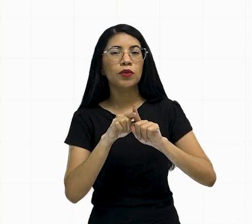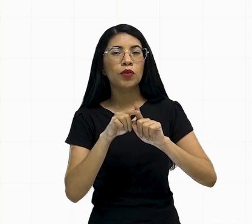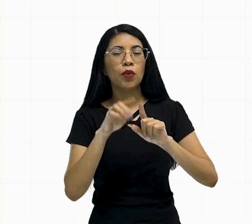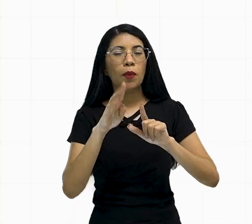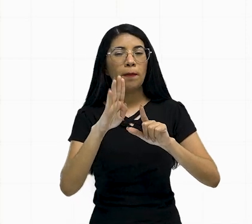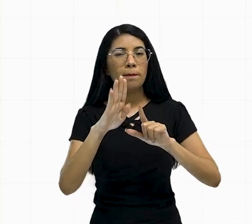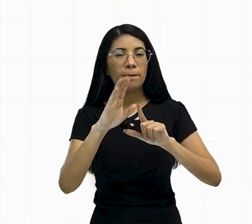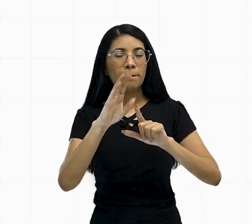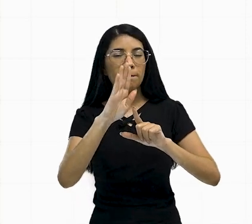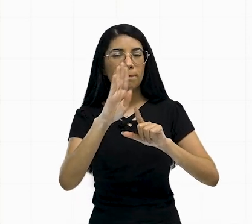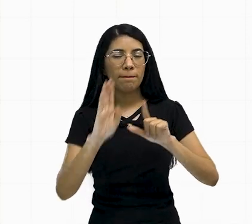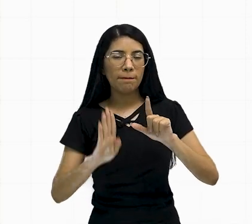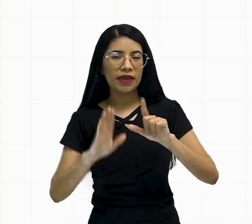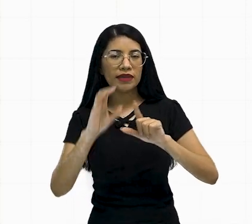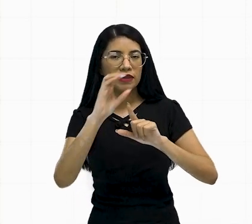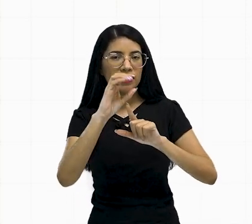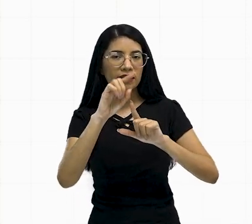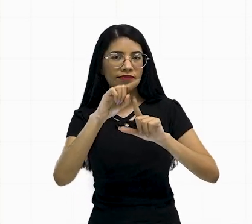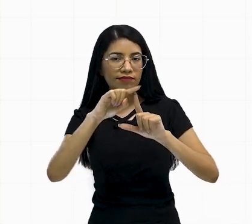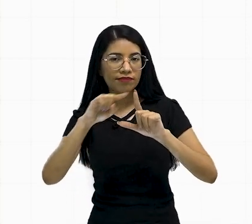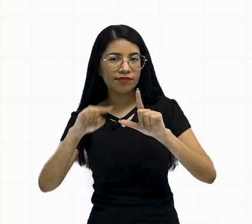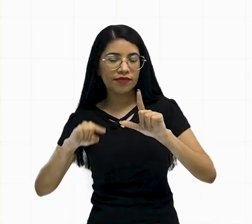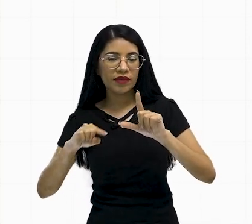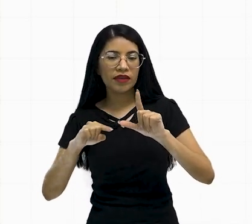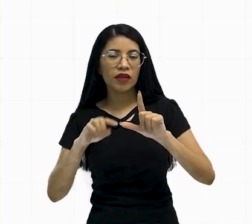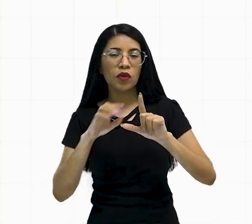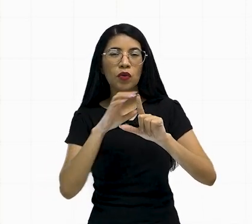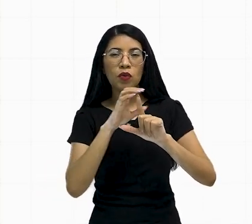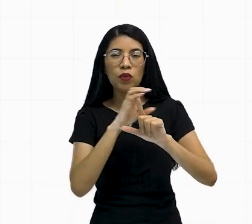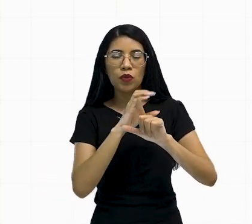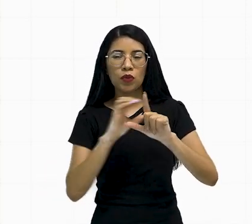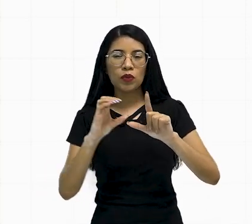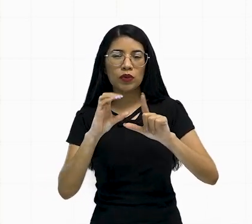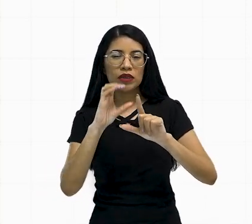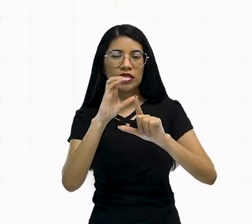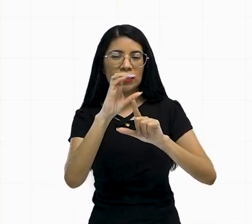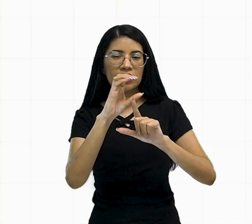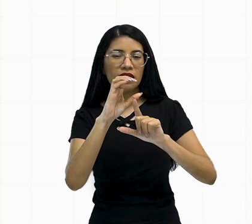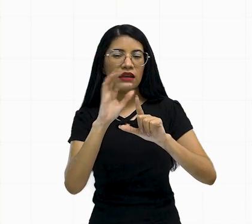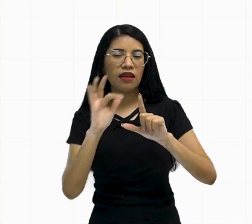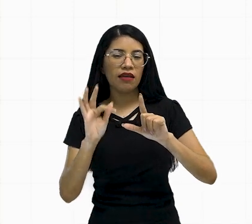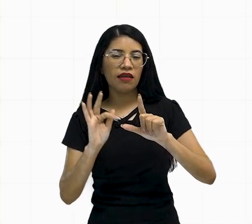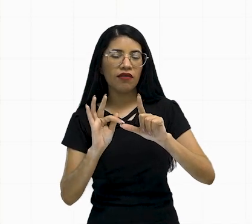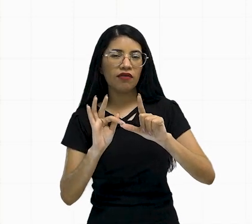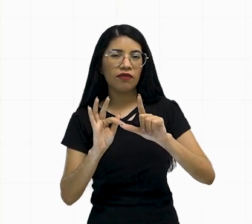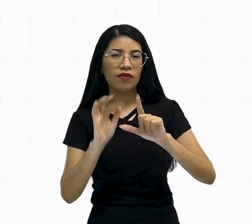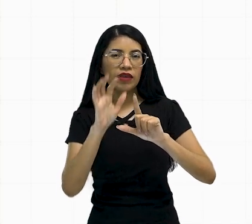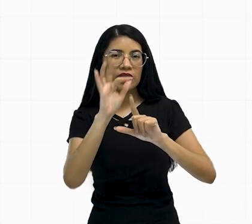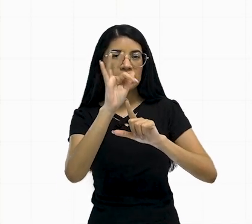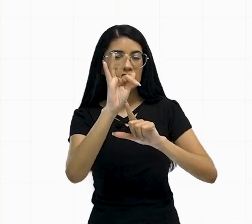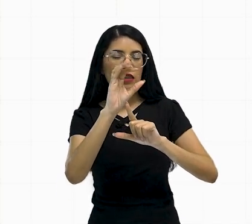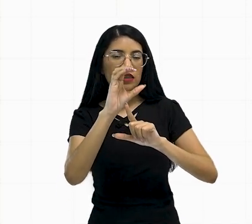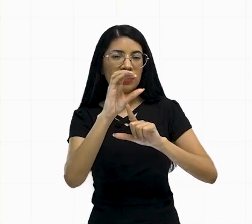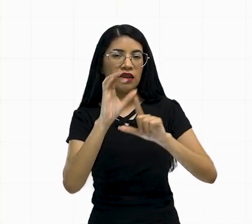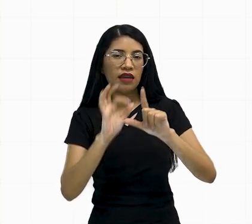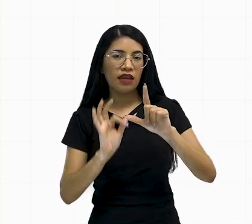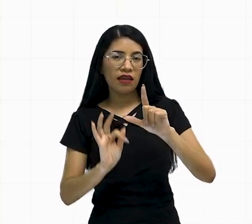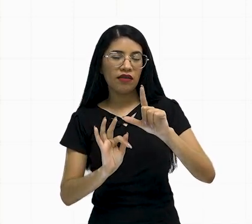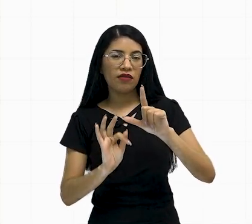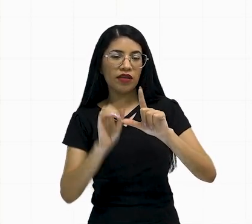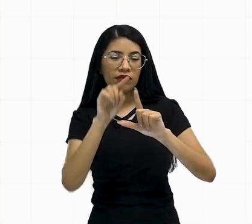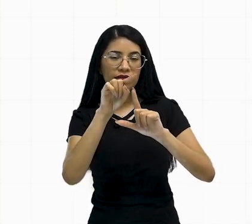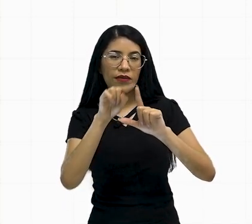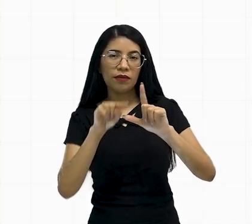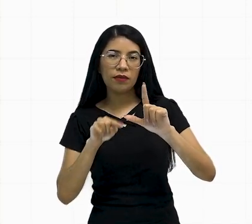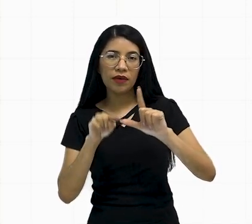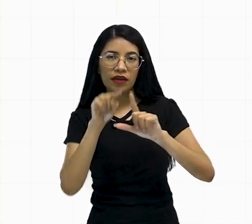beleza? Esse segmento de reta CF é justamente a altura que vem do ponto C